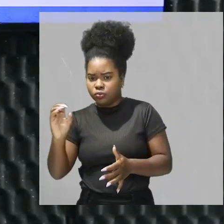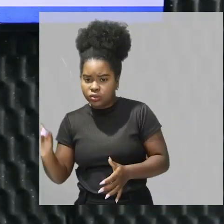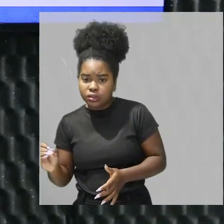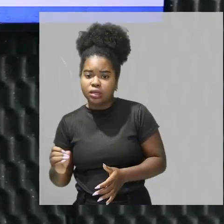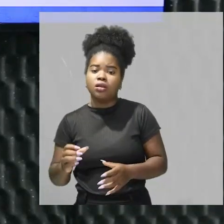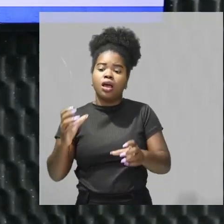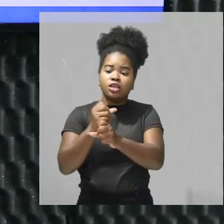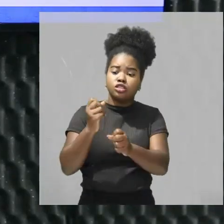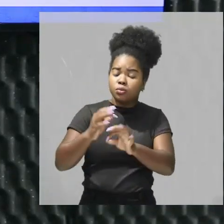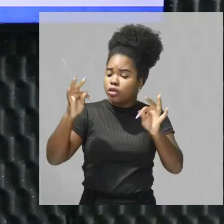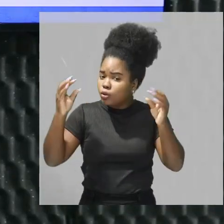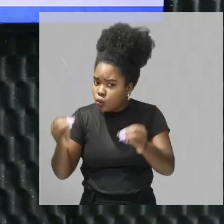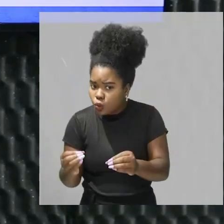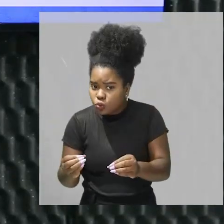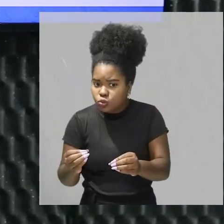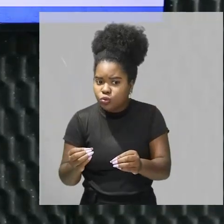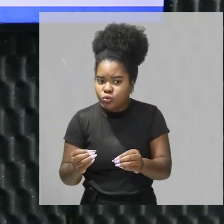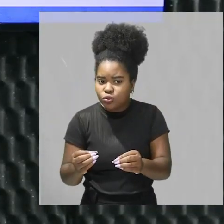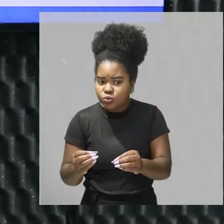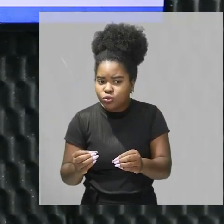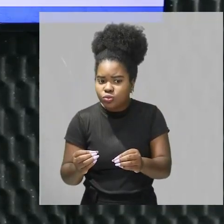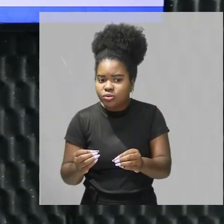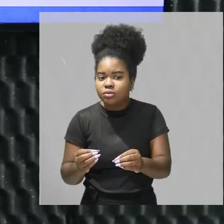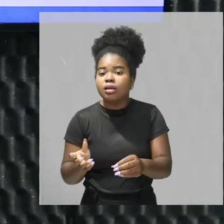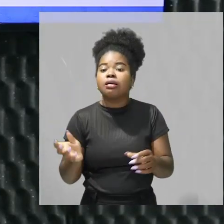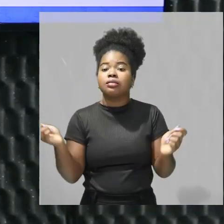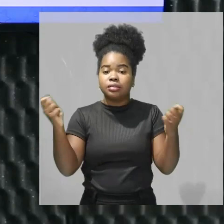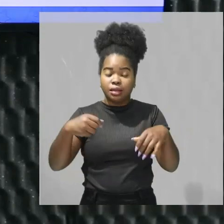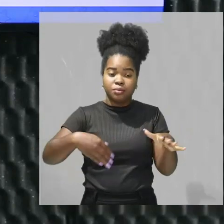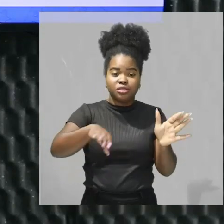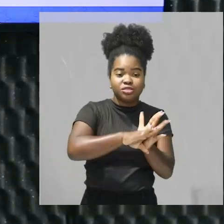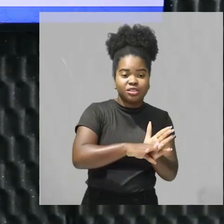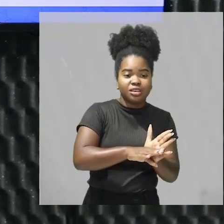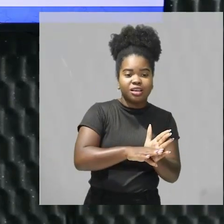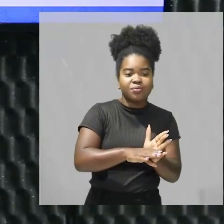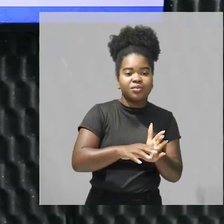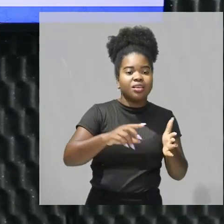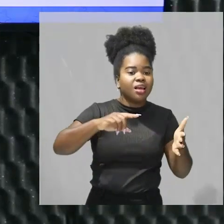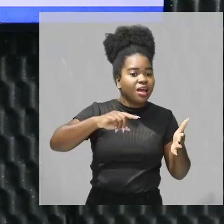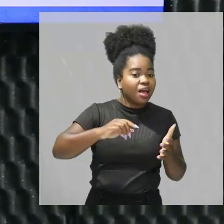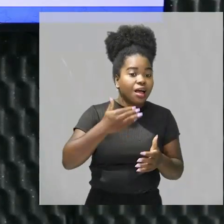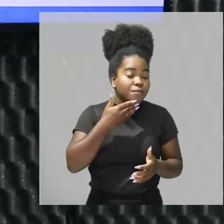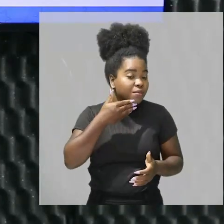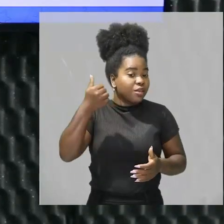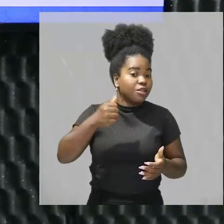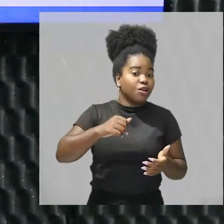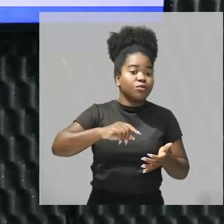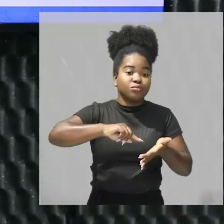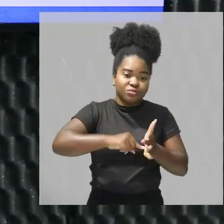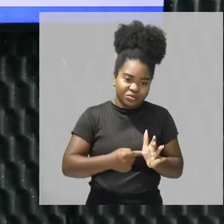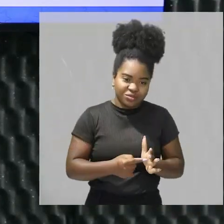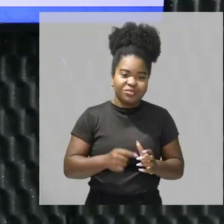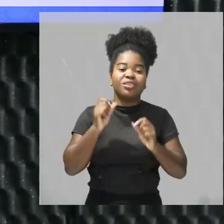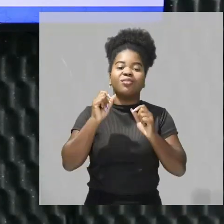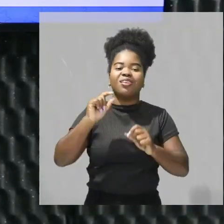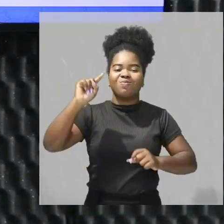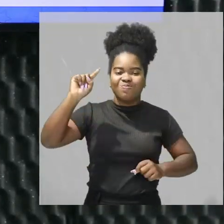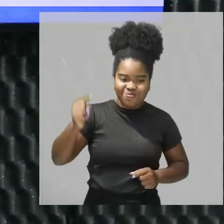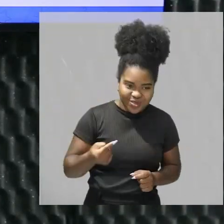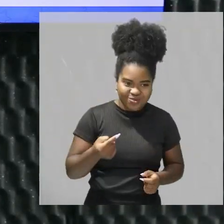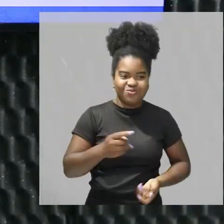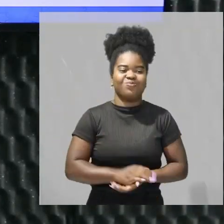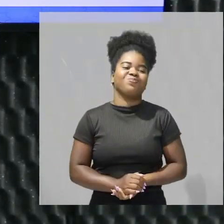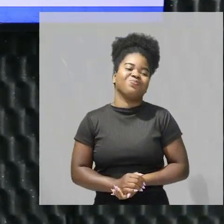5 competências, essa nota pode chegar à nota máxima, que seria 1000. Ao final, a nota final